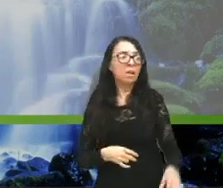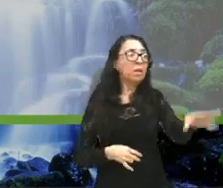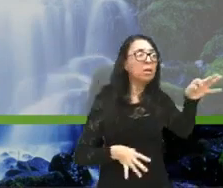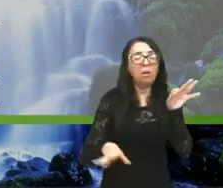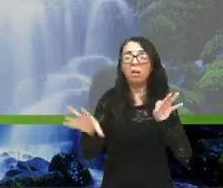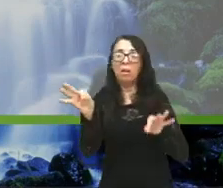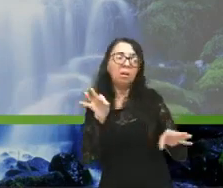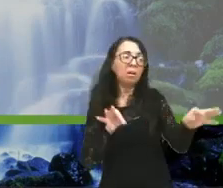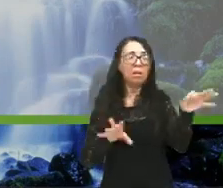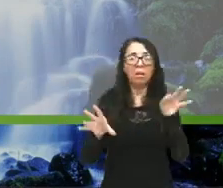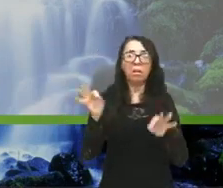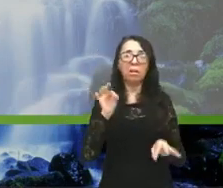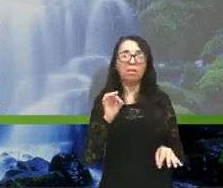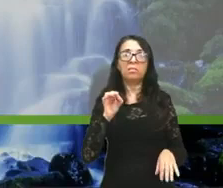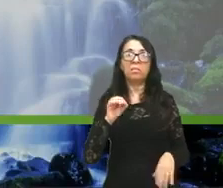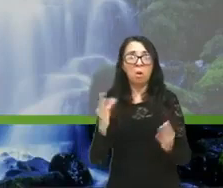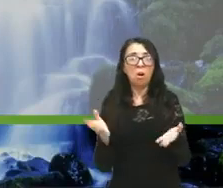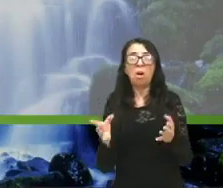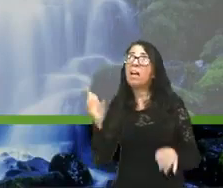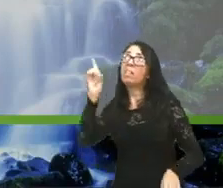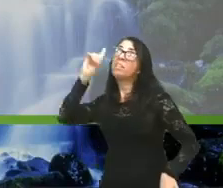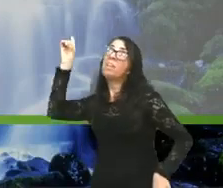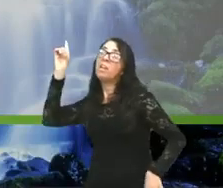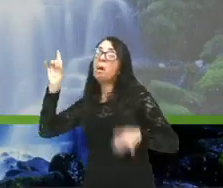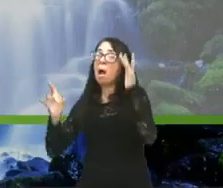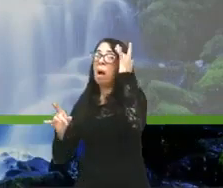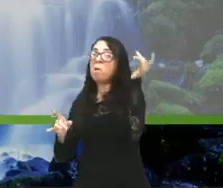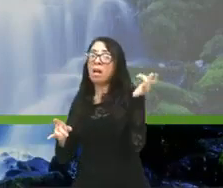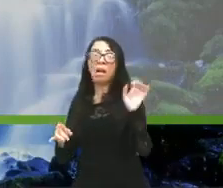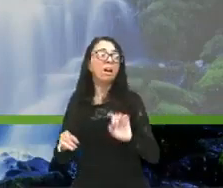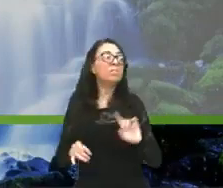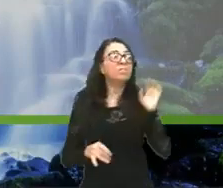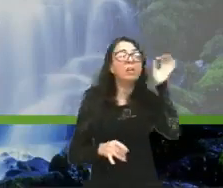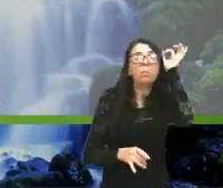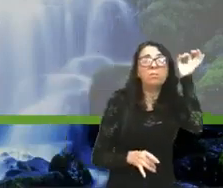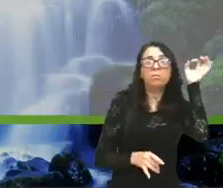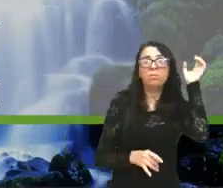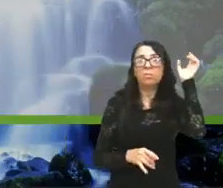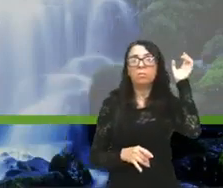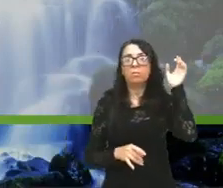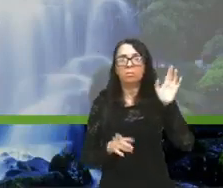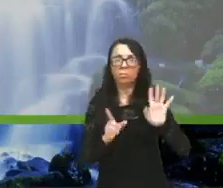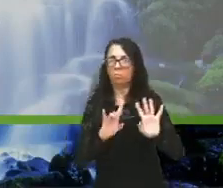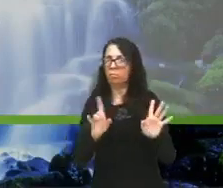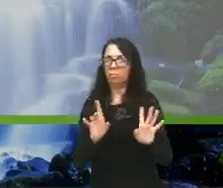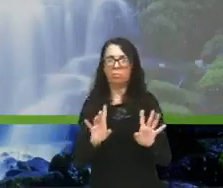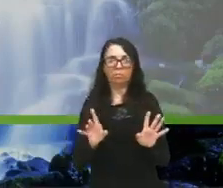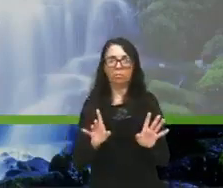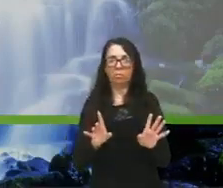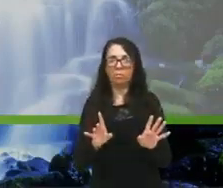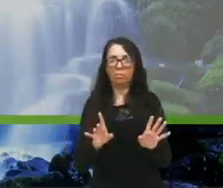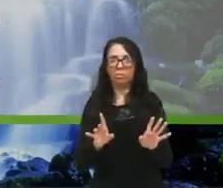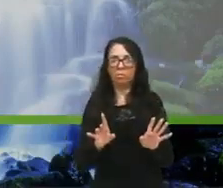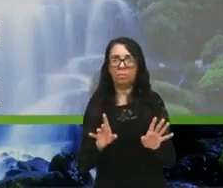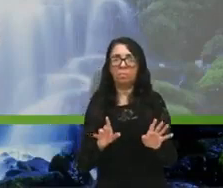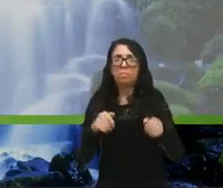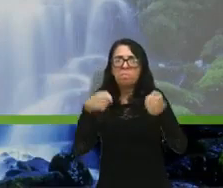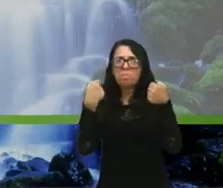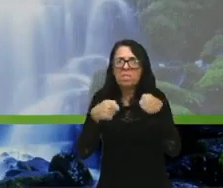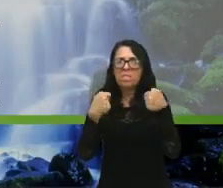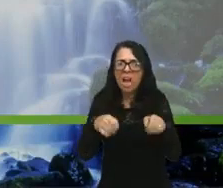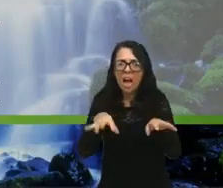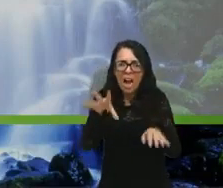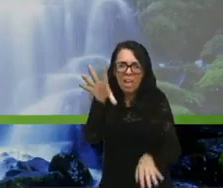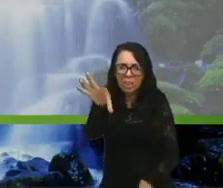espiritualidade humana, baseada nos desejos humanos, é uma espiritualidade que se torna muito